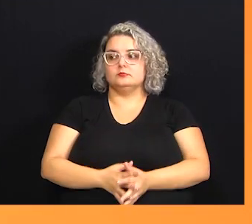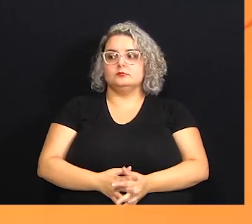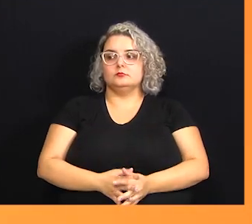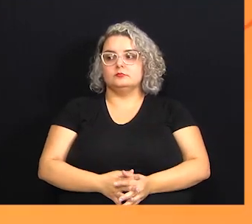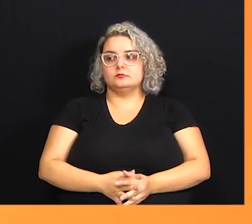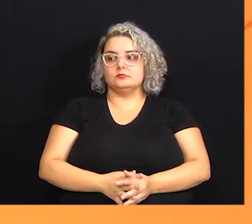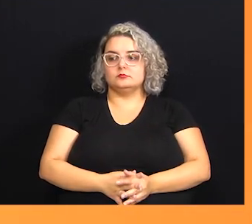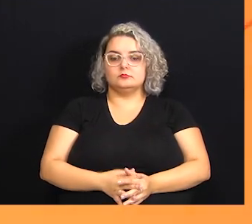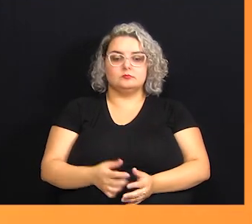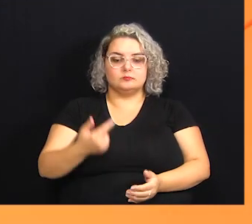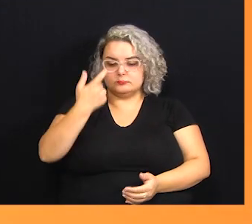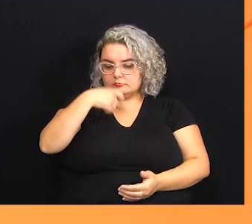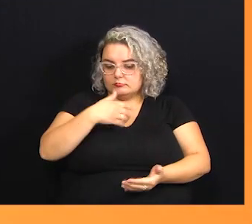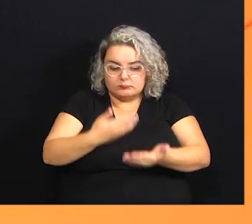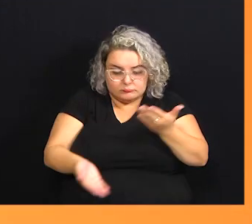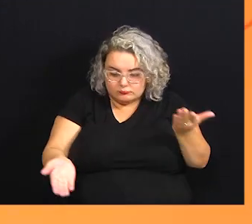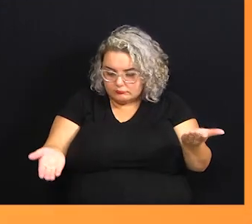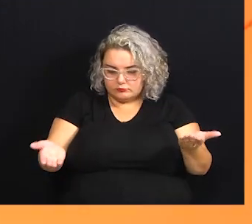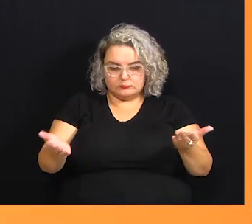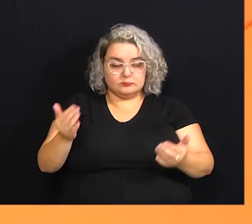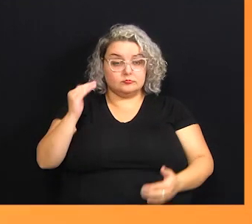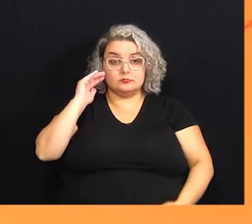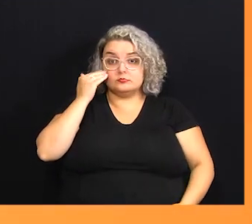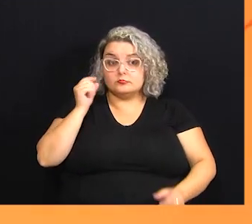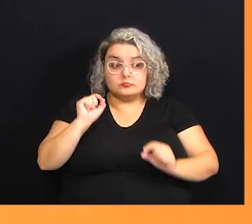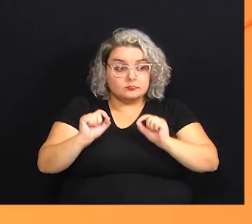tava perdida. Eu não entendia o